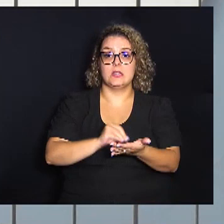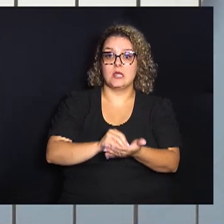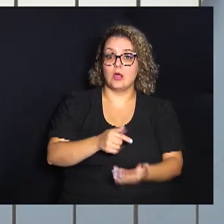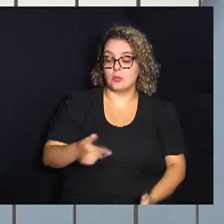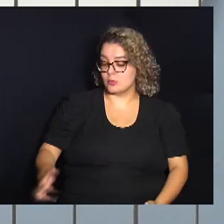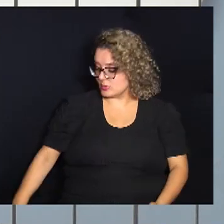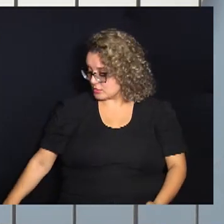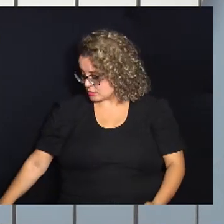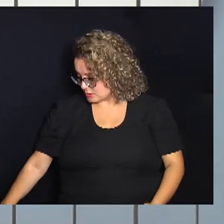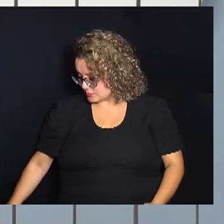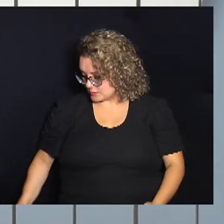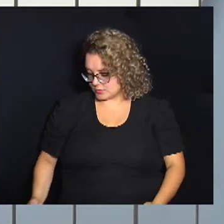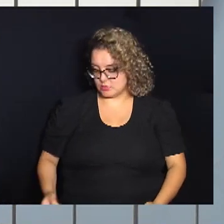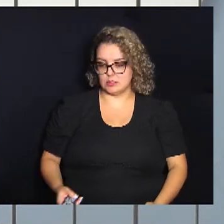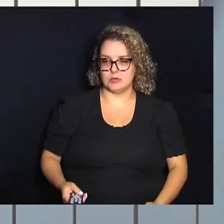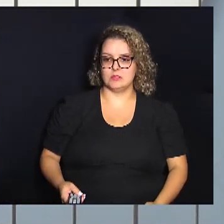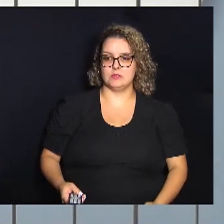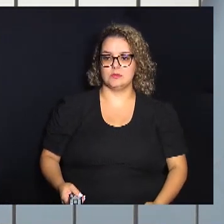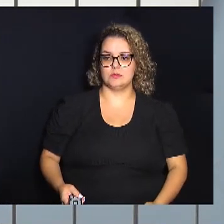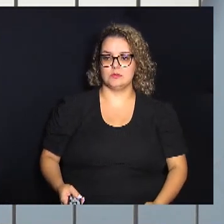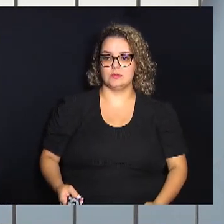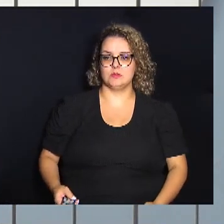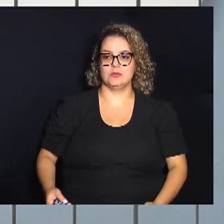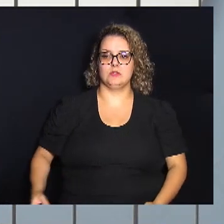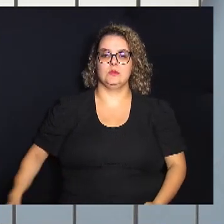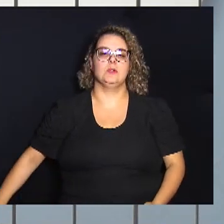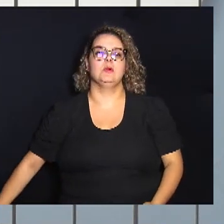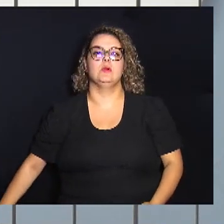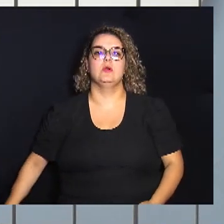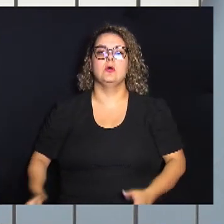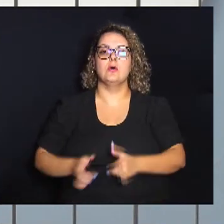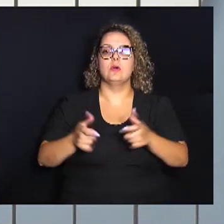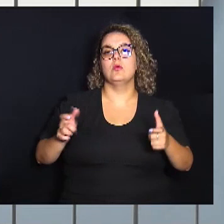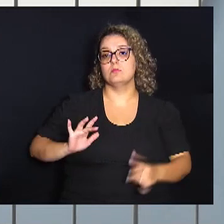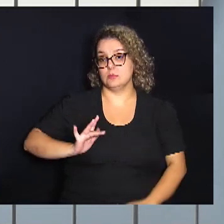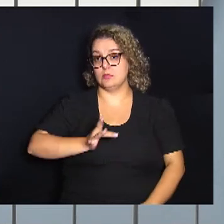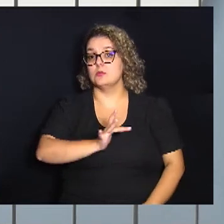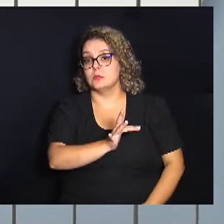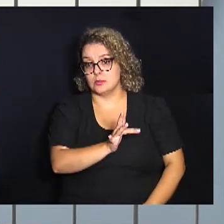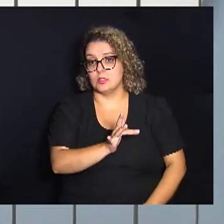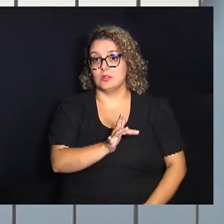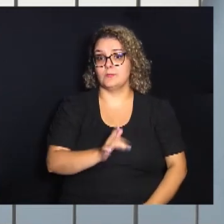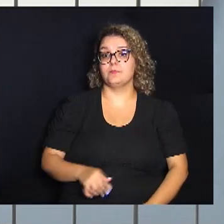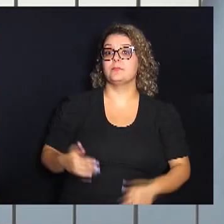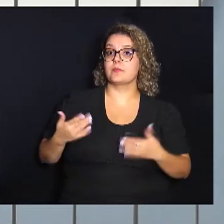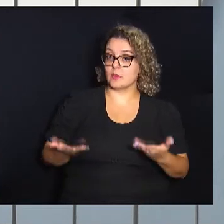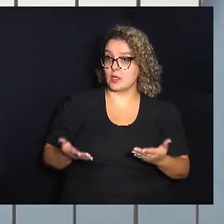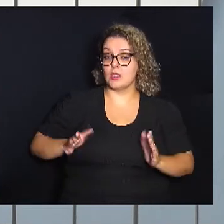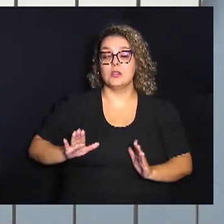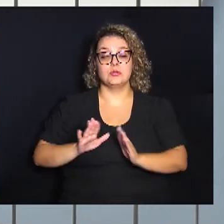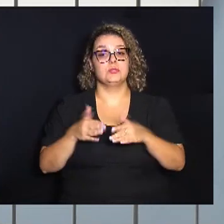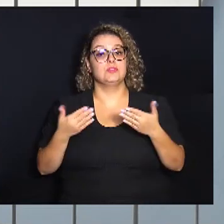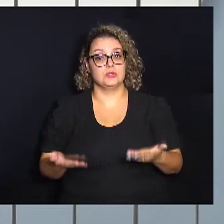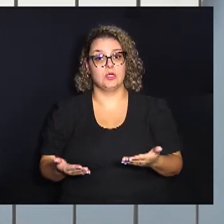a respeito das áreas com maior incidência do Aedes aegypti, que é o mosquito da dengue. Diante disso,